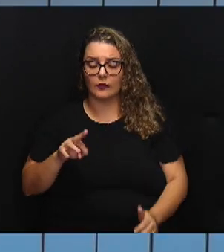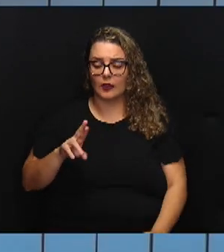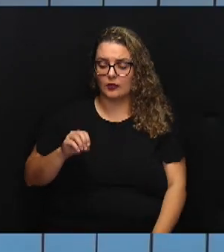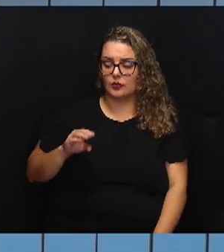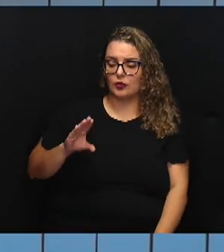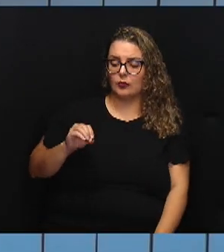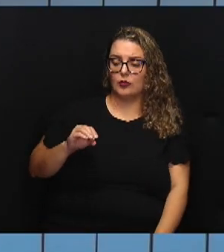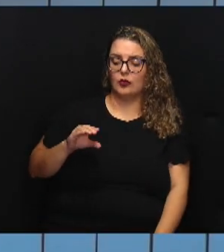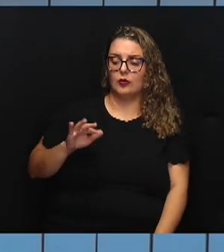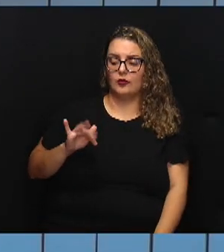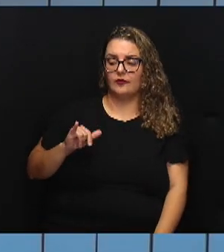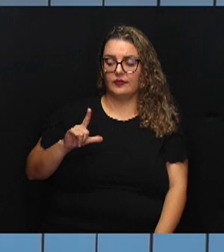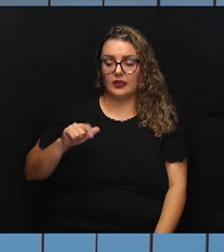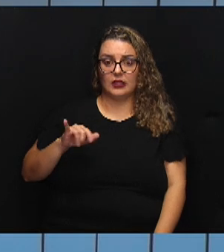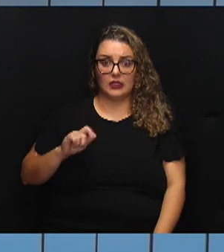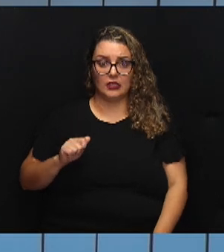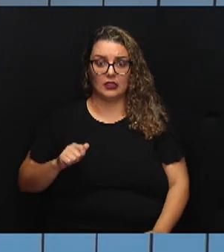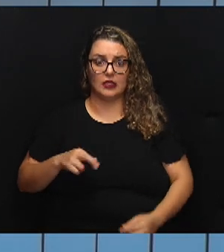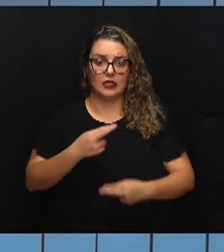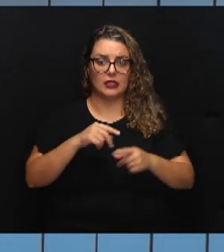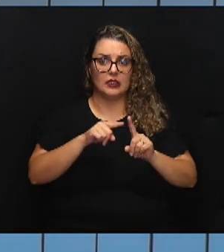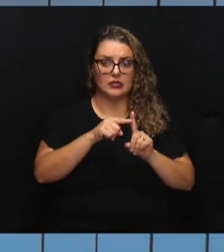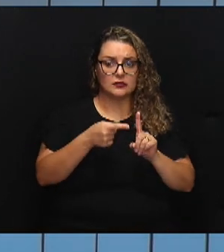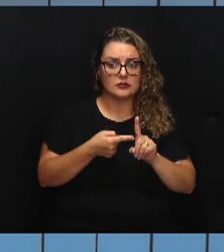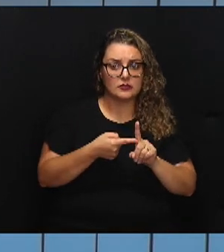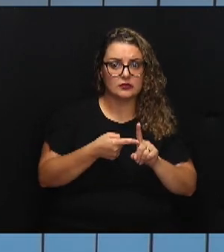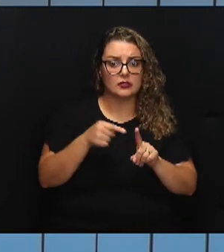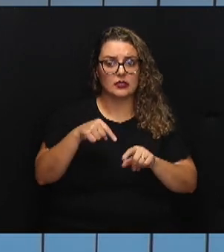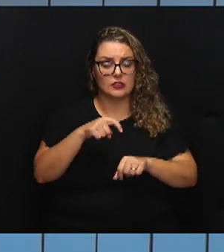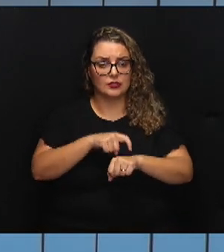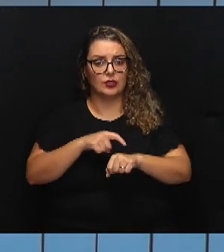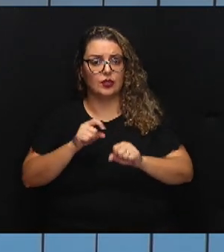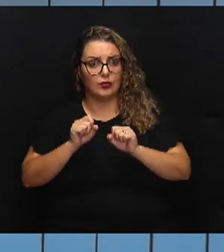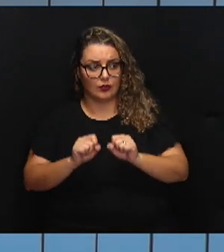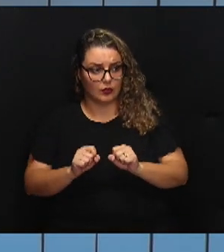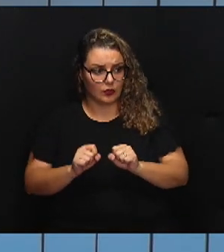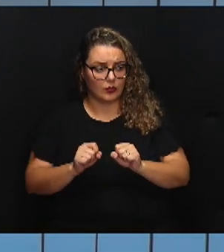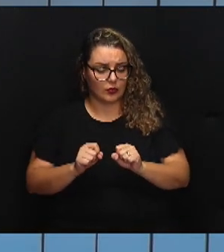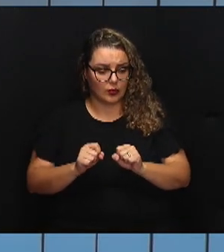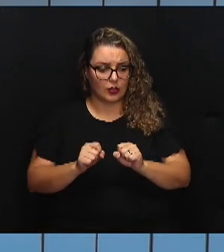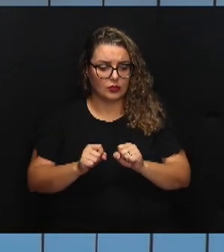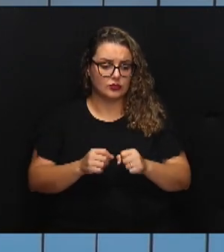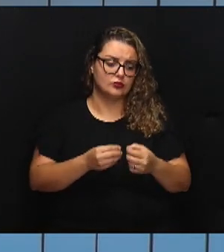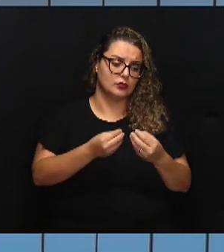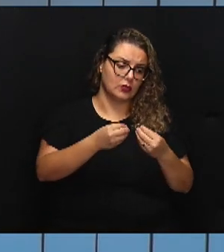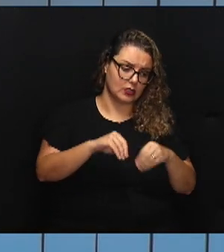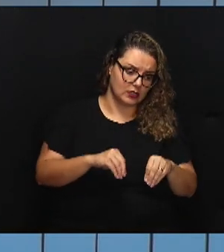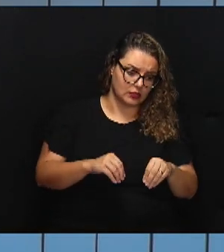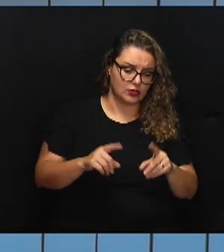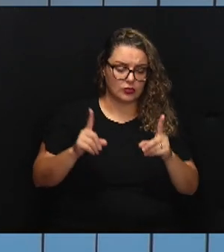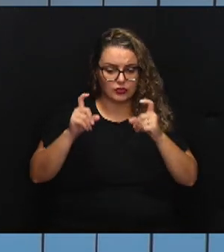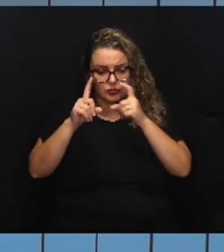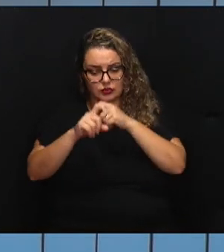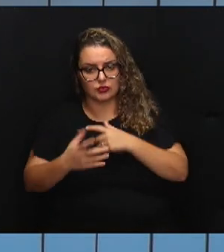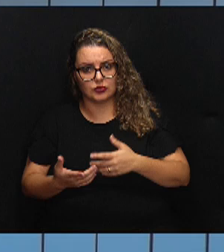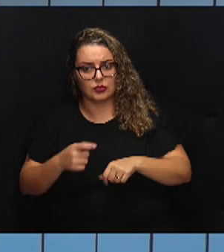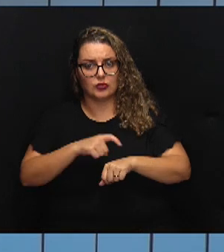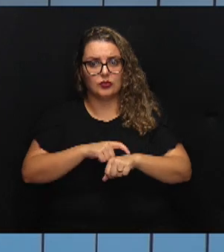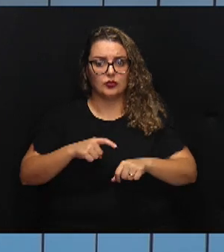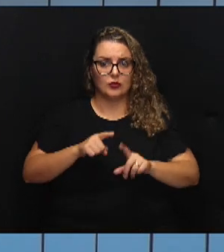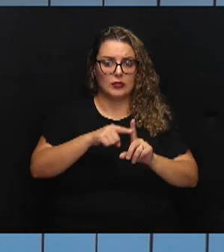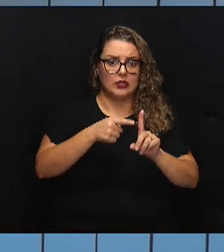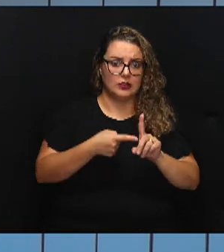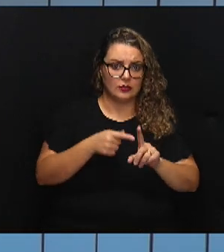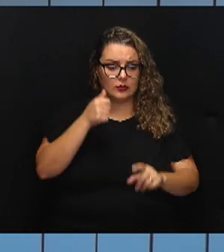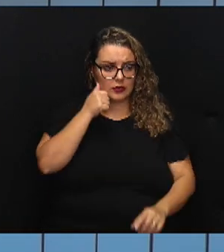trombofilia relacionada aí à gestação. Esse quadro pode trazer prejuízos, complicações durante a gravidez